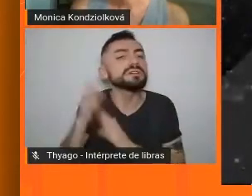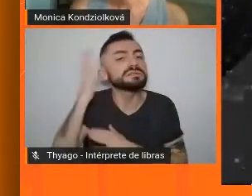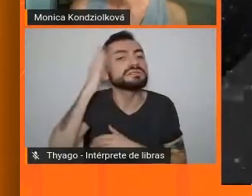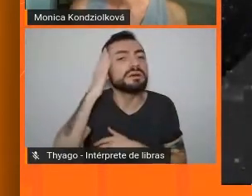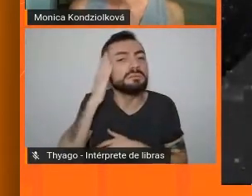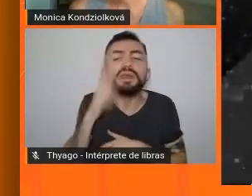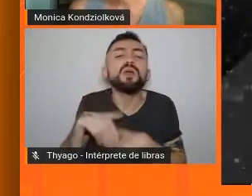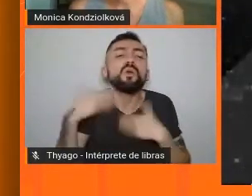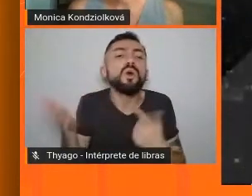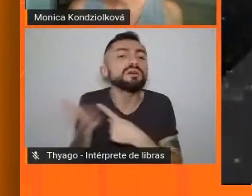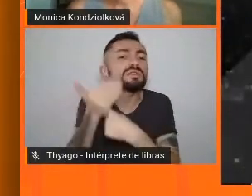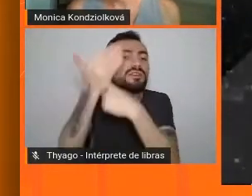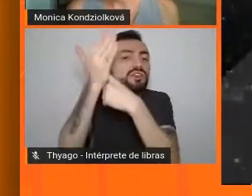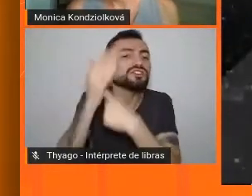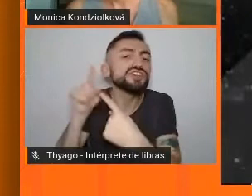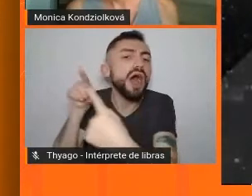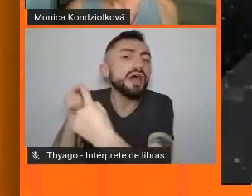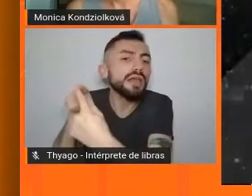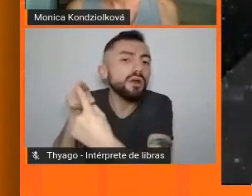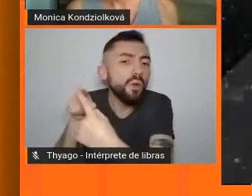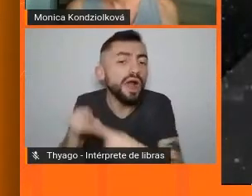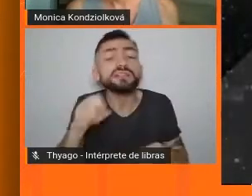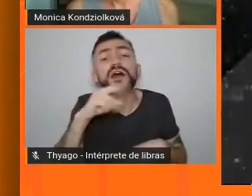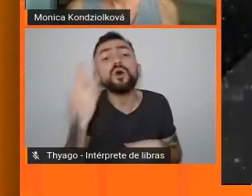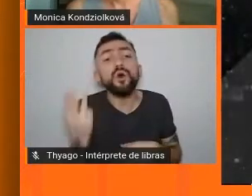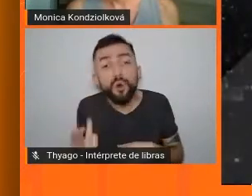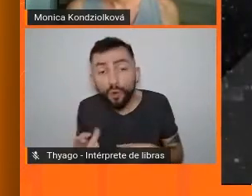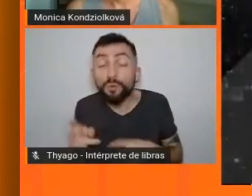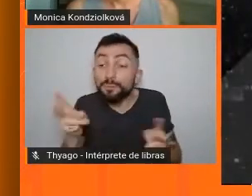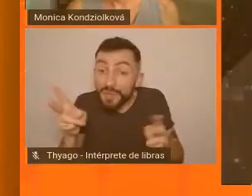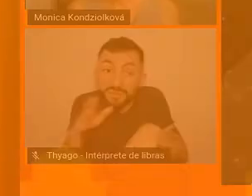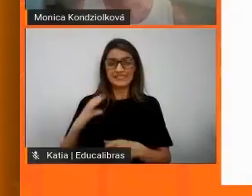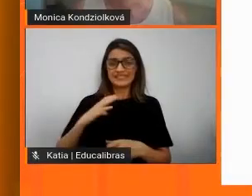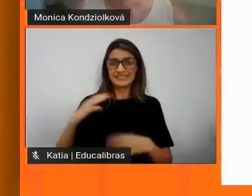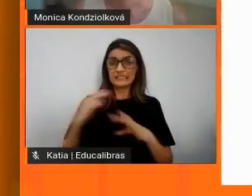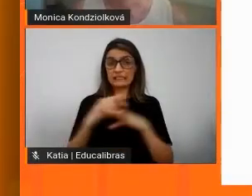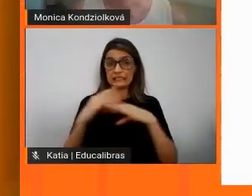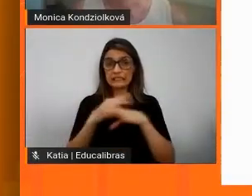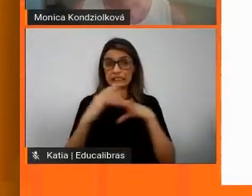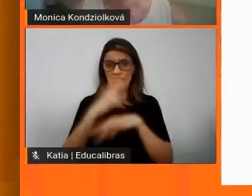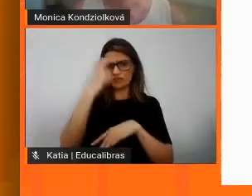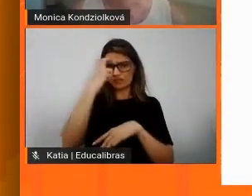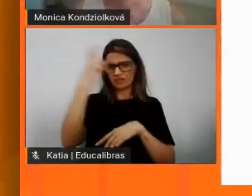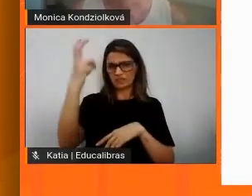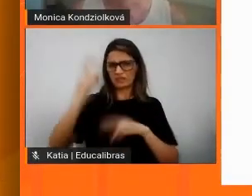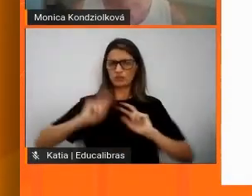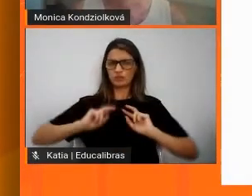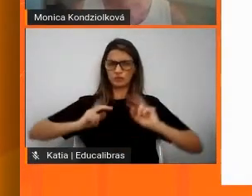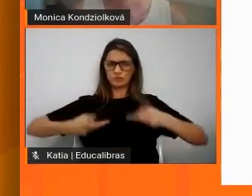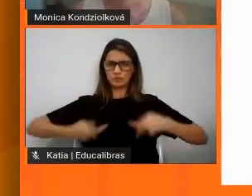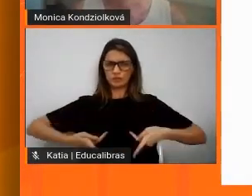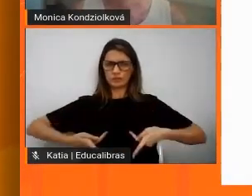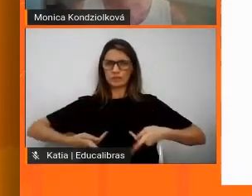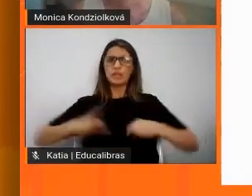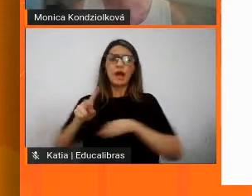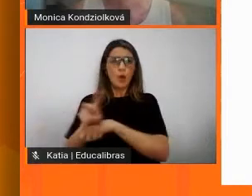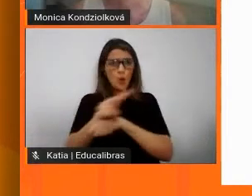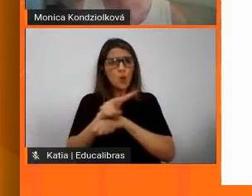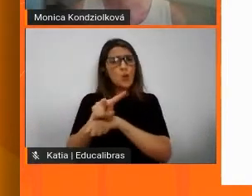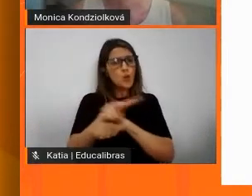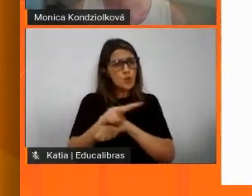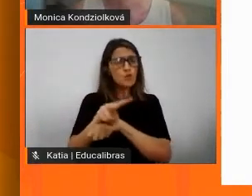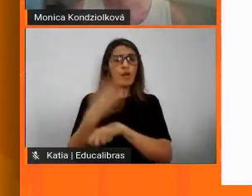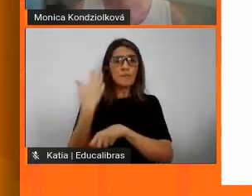estão adequadas ou que tipo de benefícios são adequados naquele momento para aquela cidade. São aquelas que preservam o seu passado